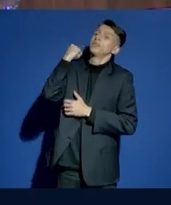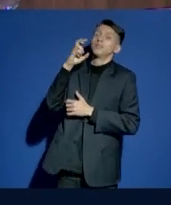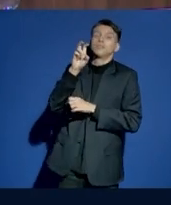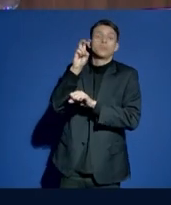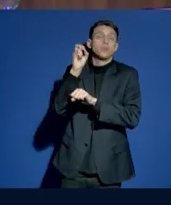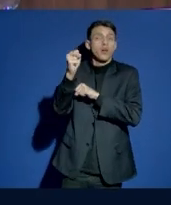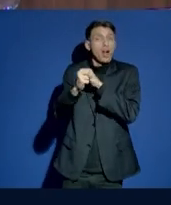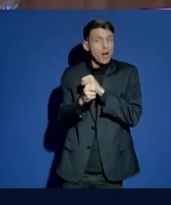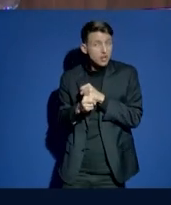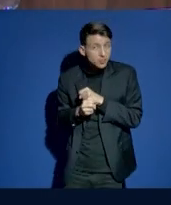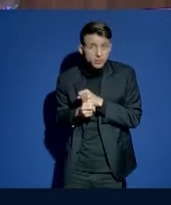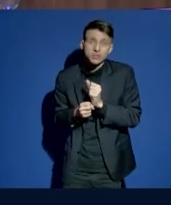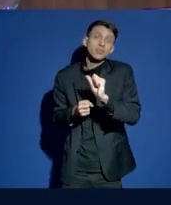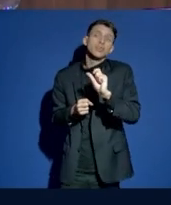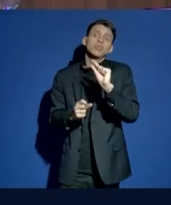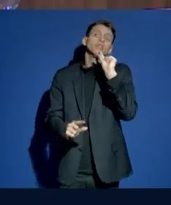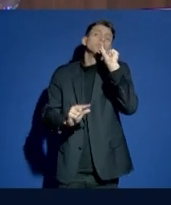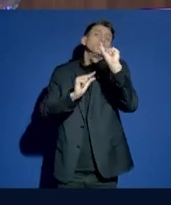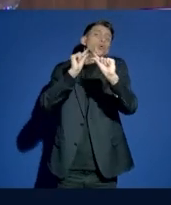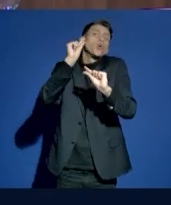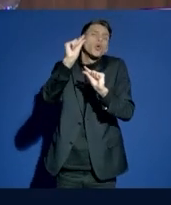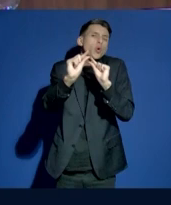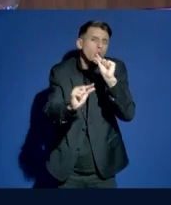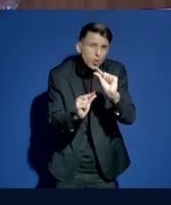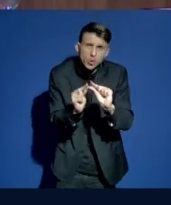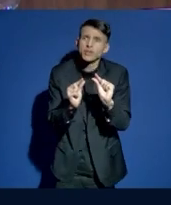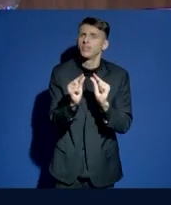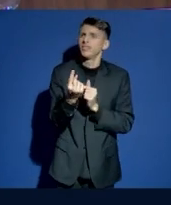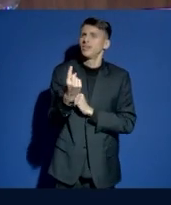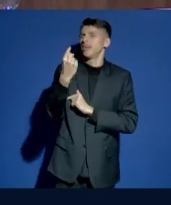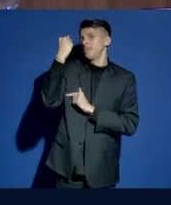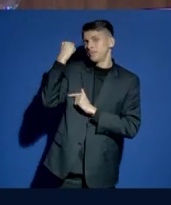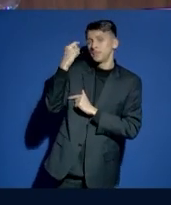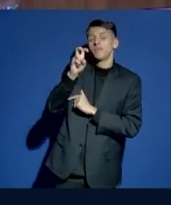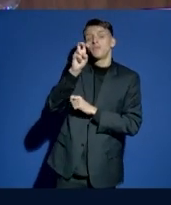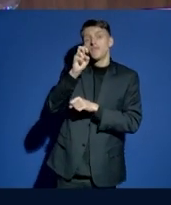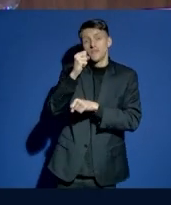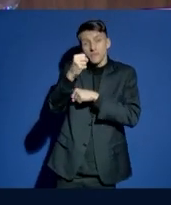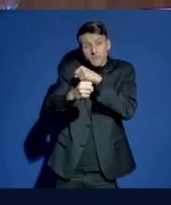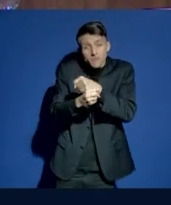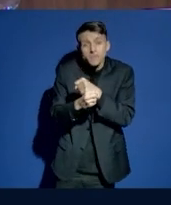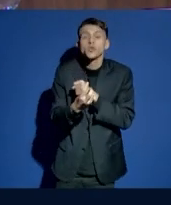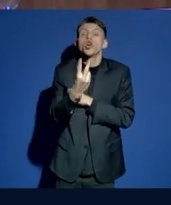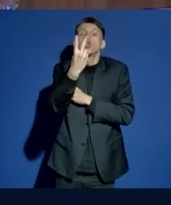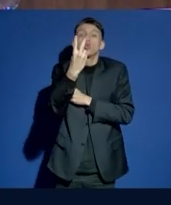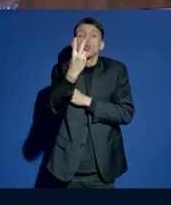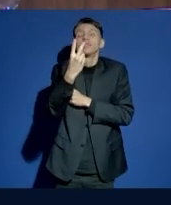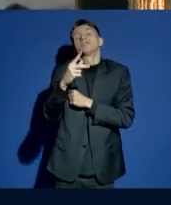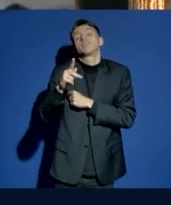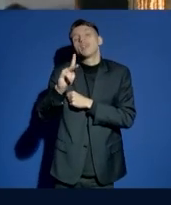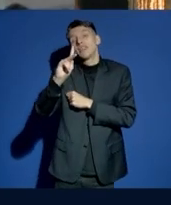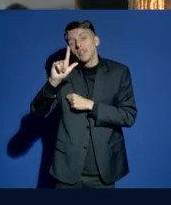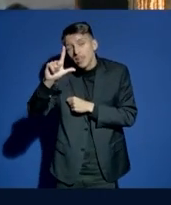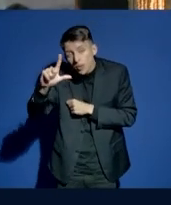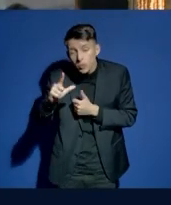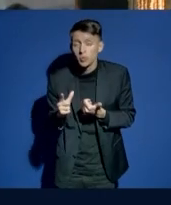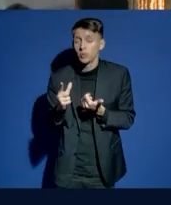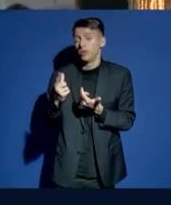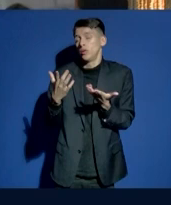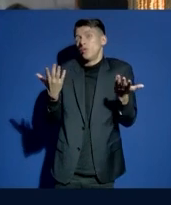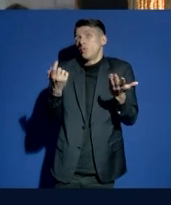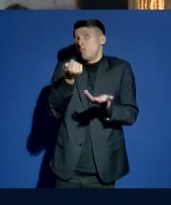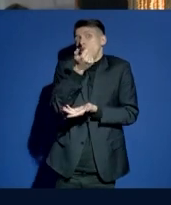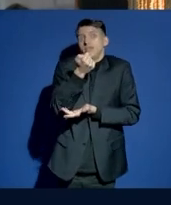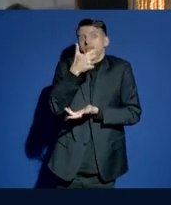era 5. Né? Então, 5 anos, cresceu 2,5 quilos. Né? 50% quase.